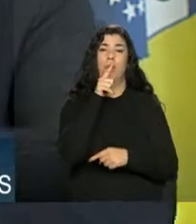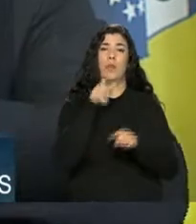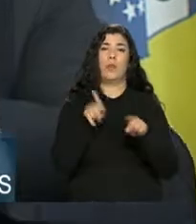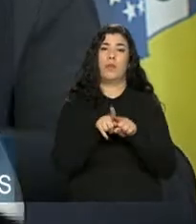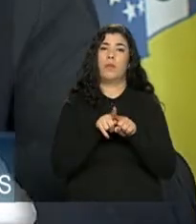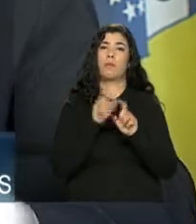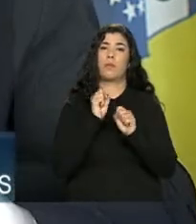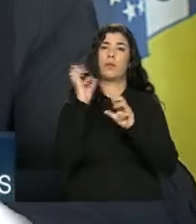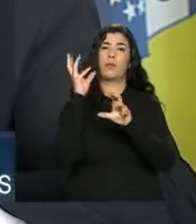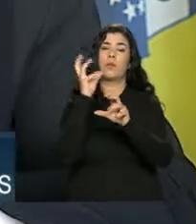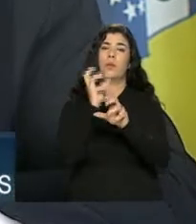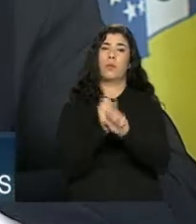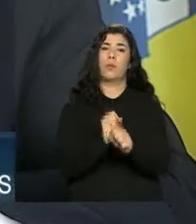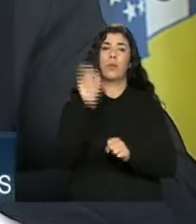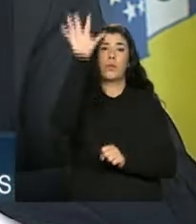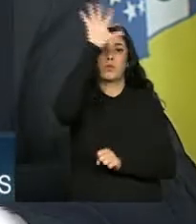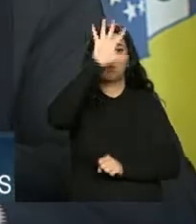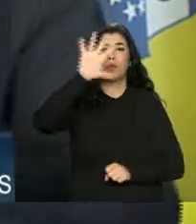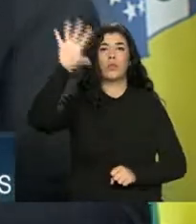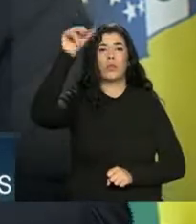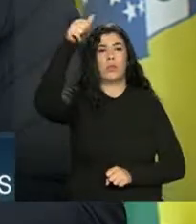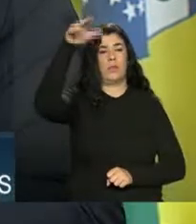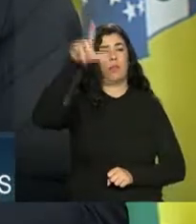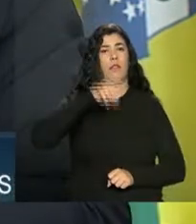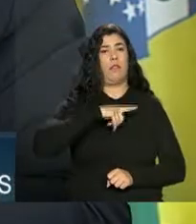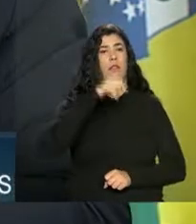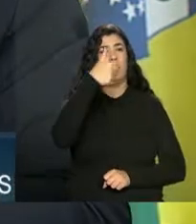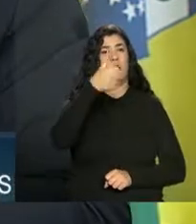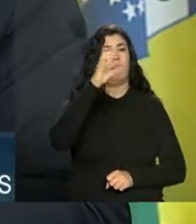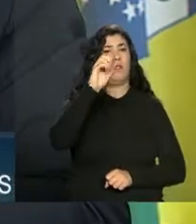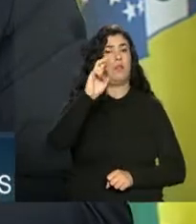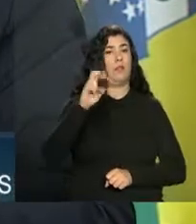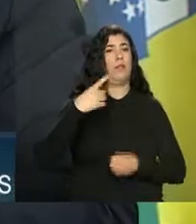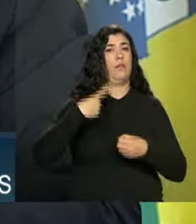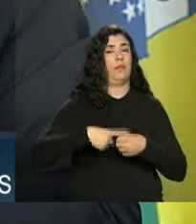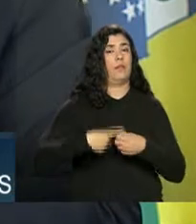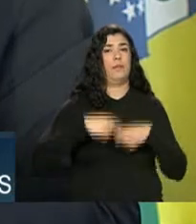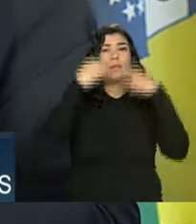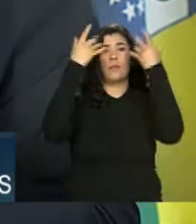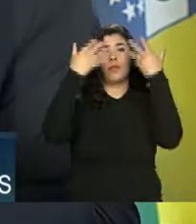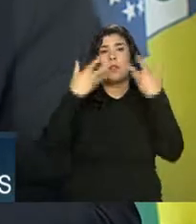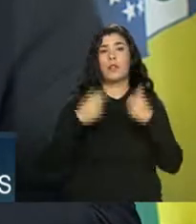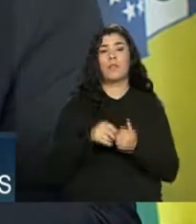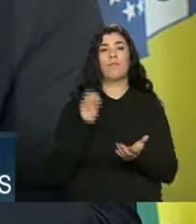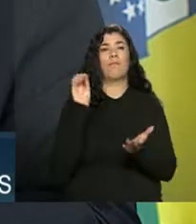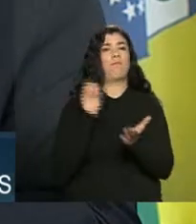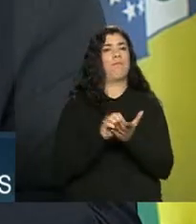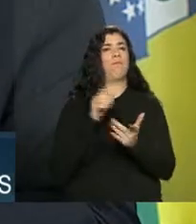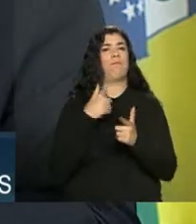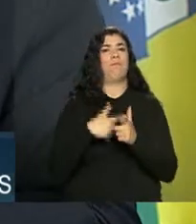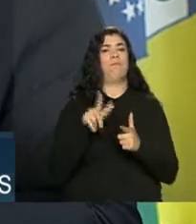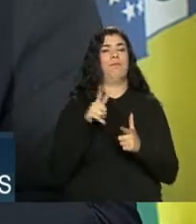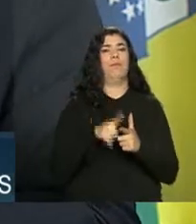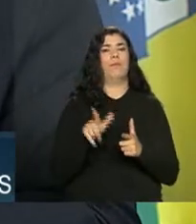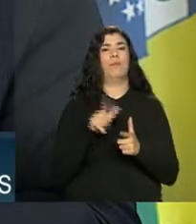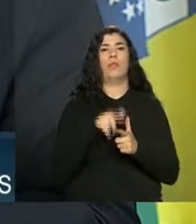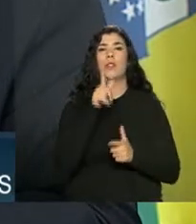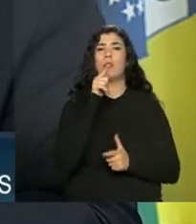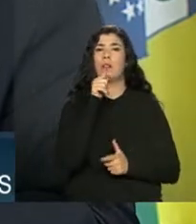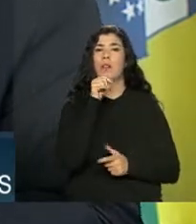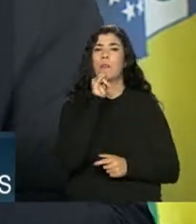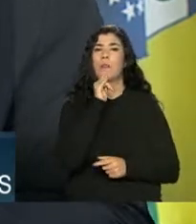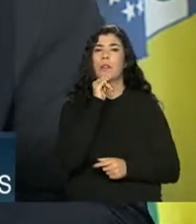no nordeste como um todo né Nós estamos falando de um de um colapso que a partir de